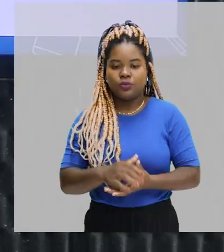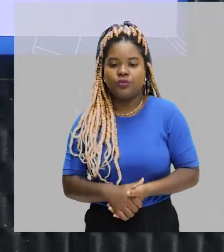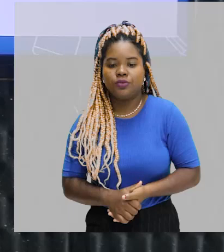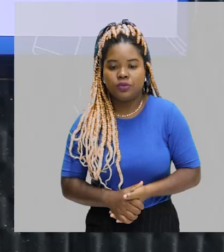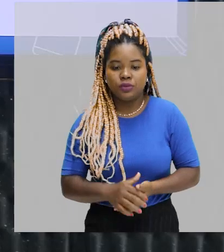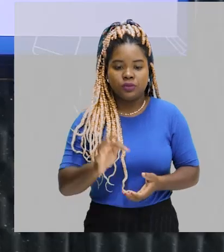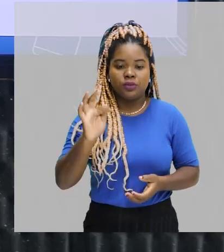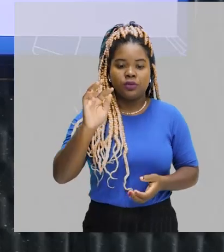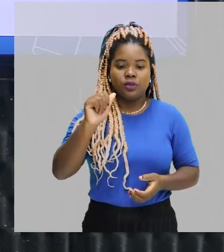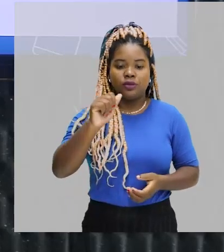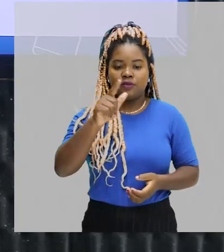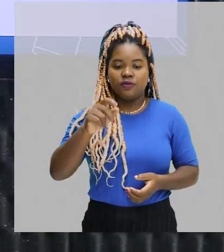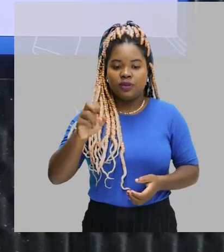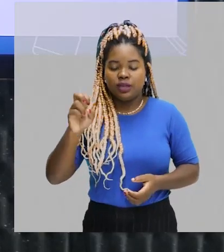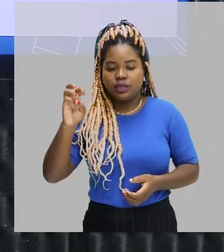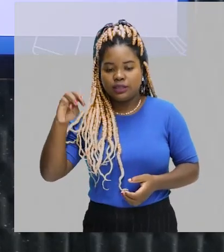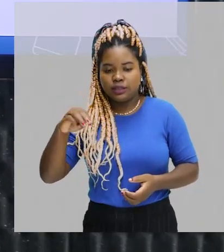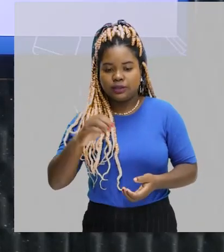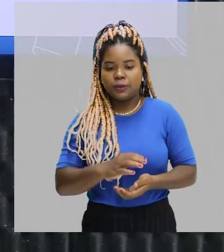fazem anos,